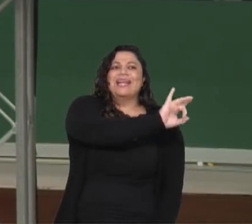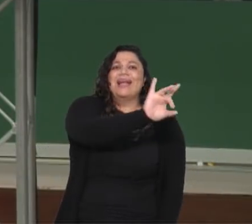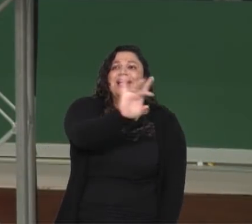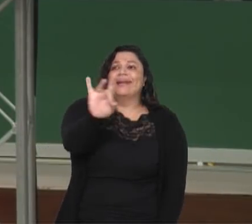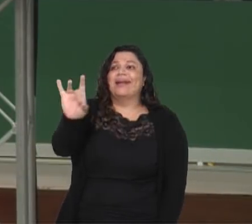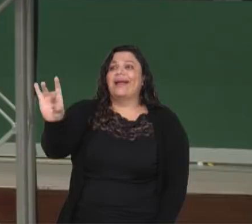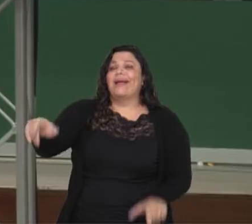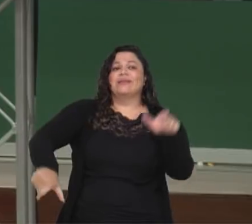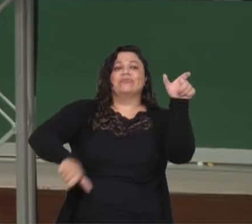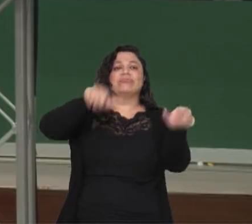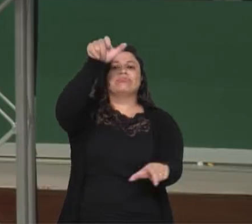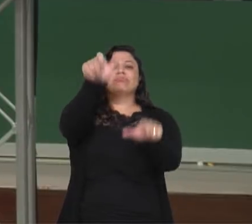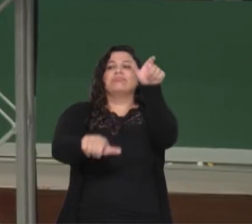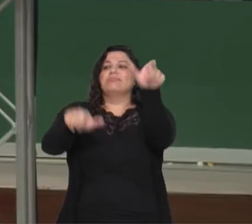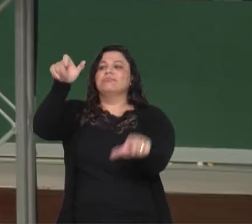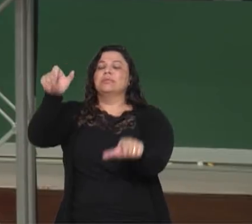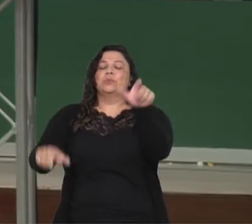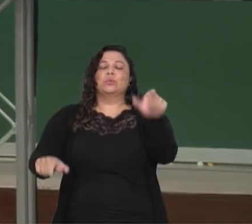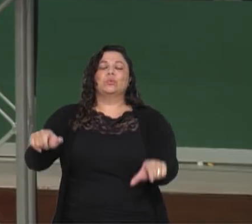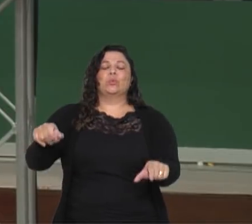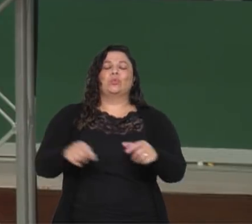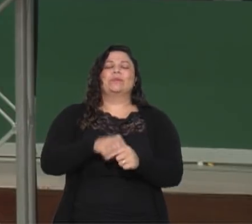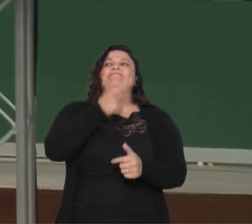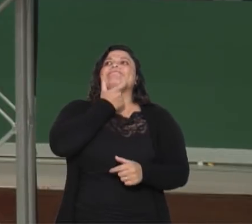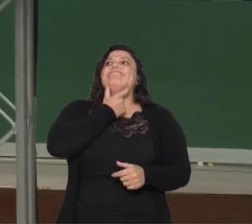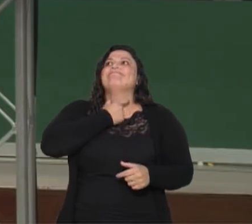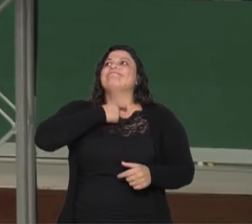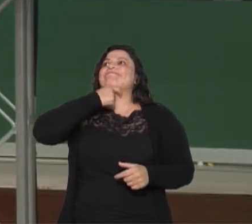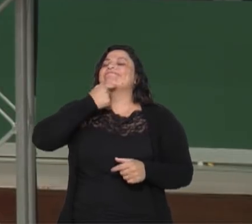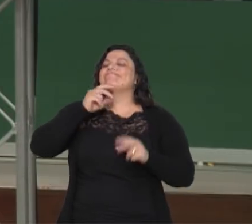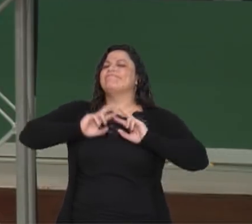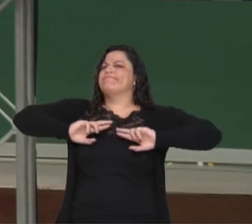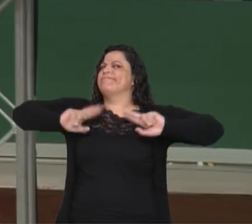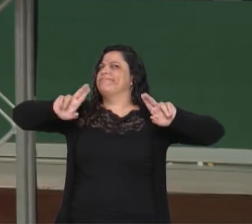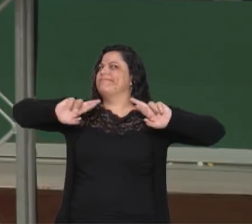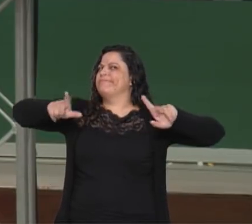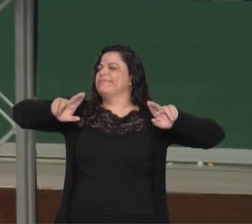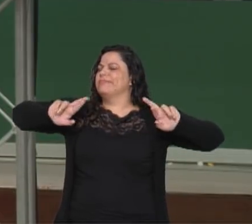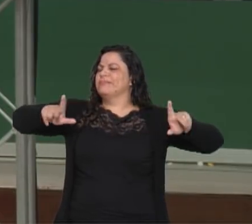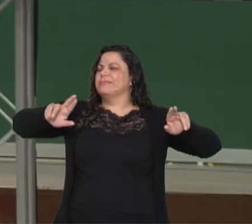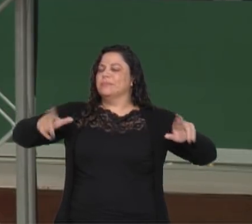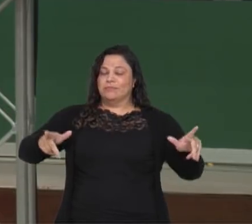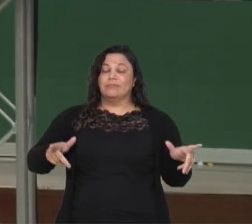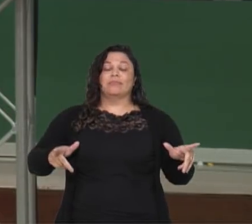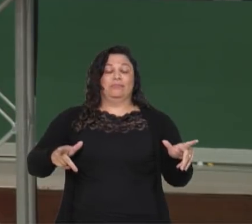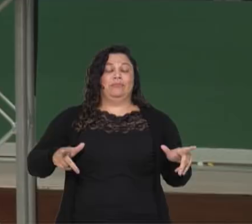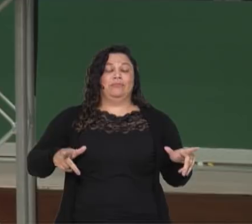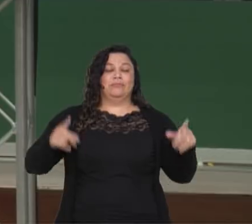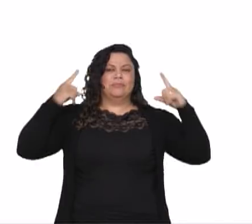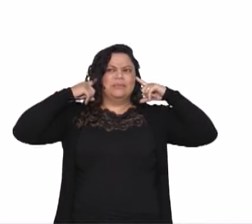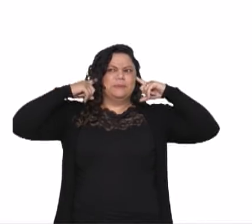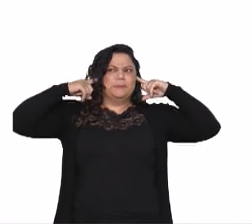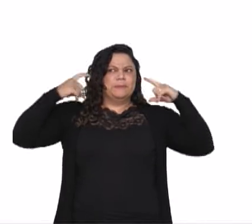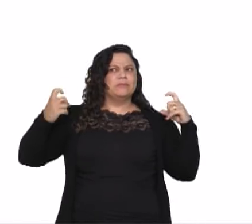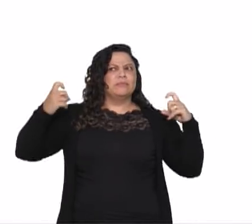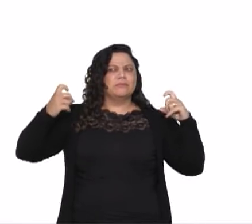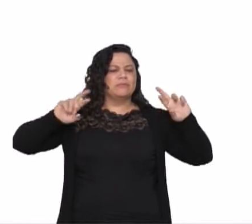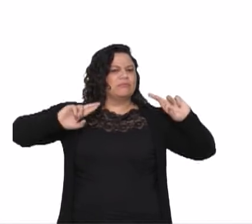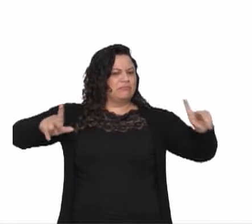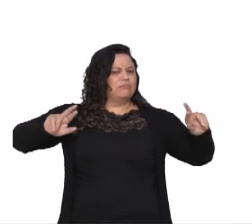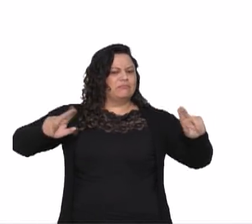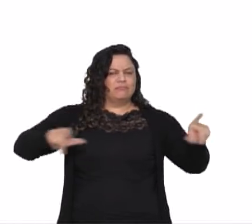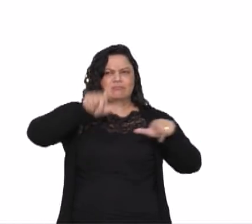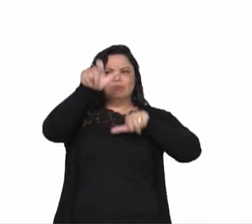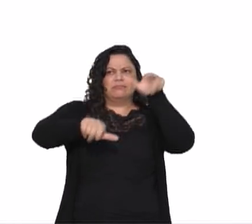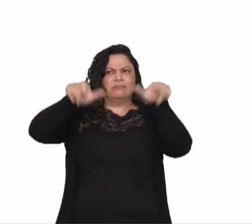voz diferente por conta do timbre. Tem uns autores que estudam sons, eles falam que o timbre é a